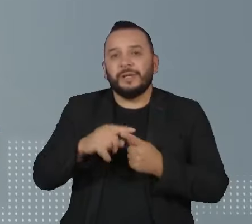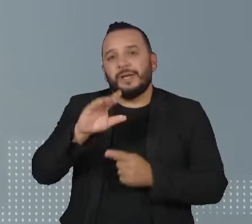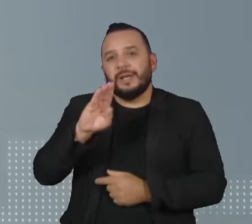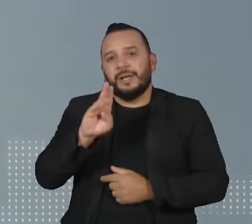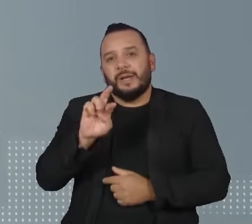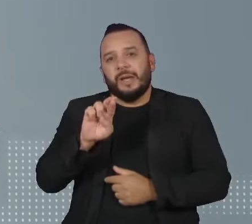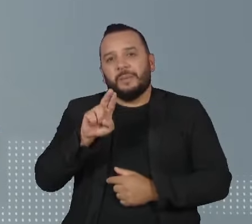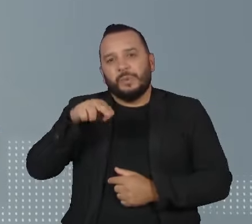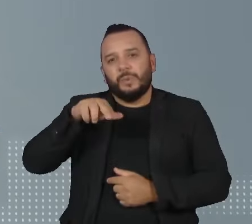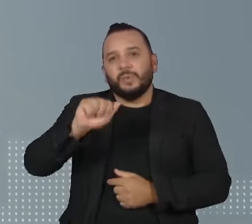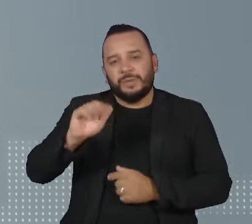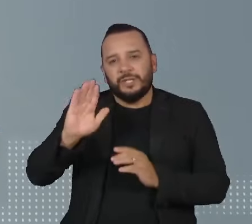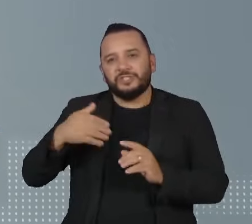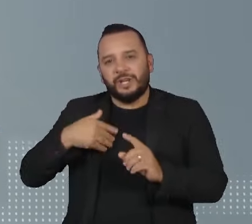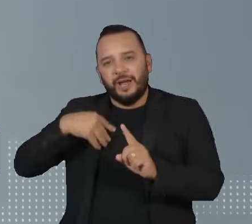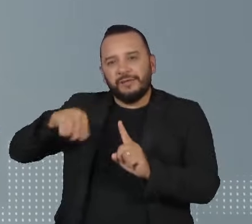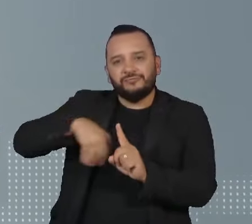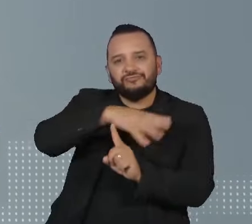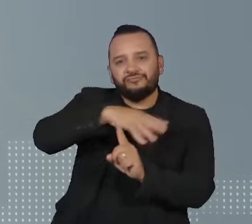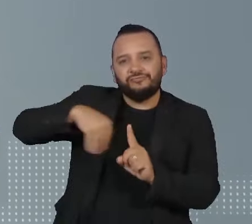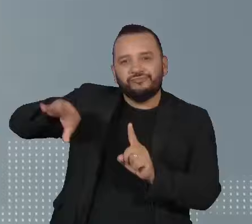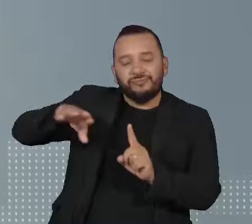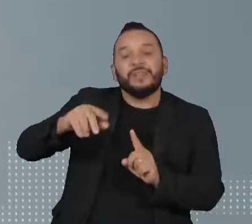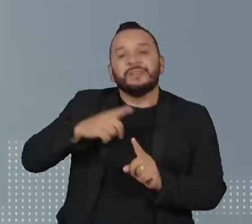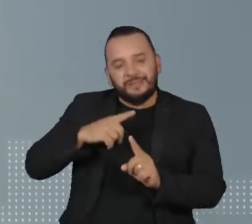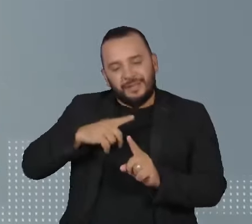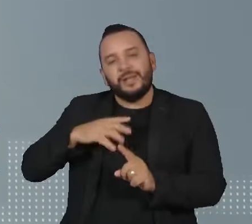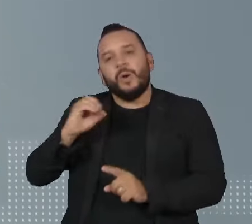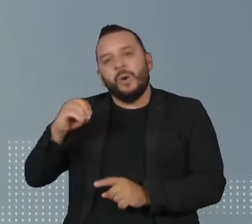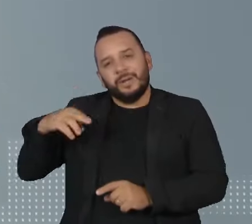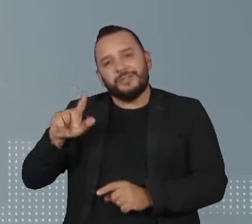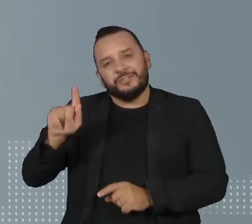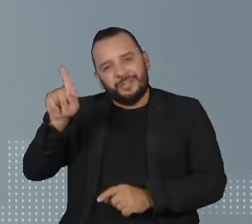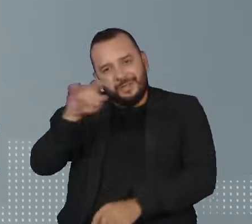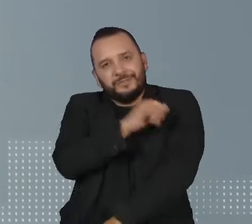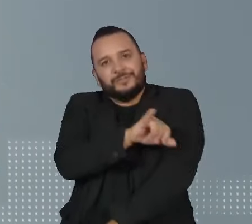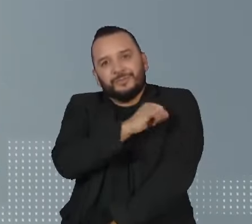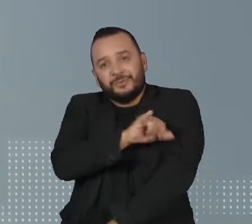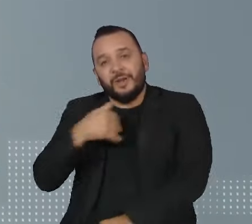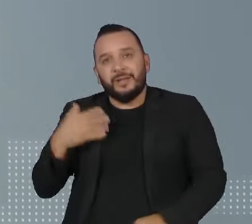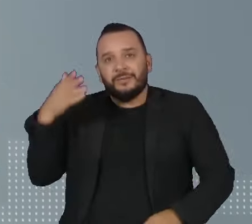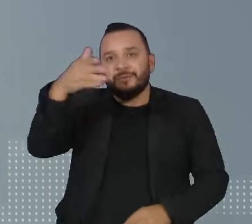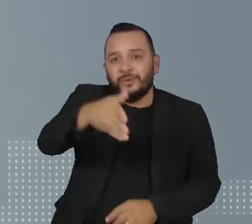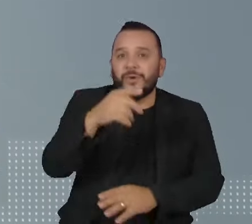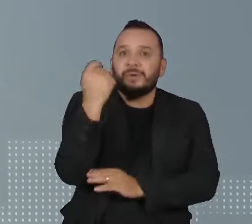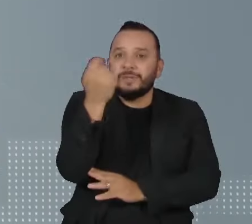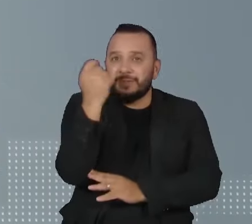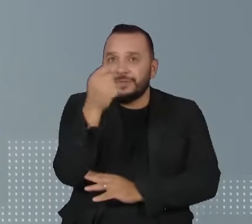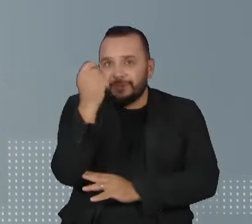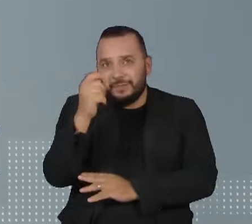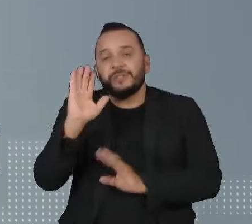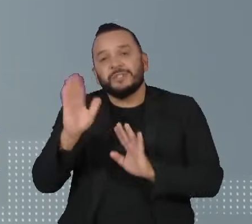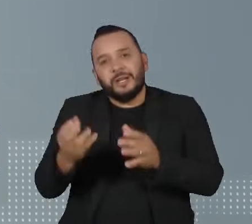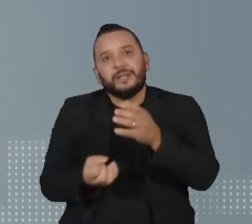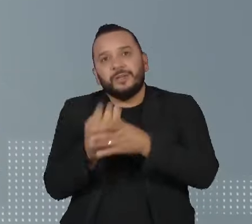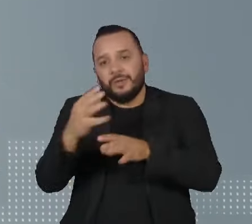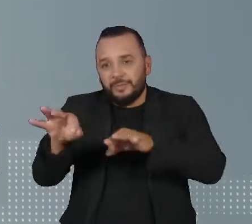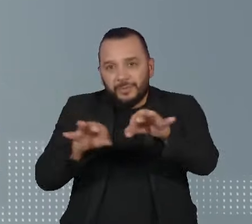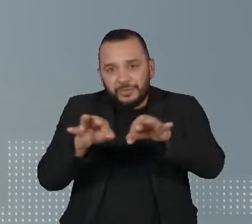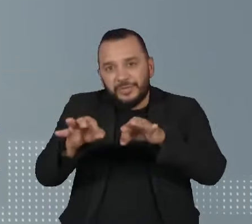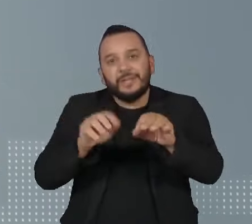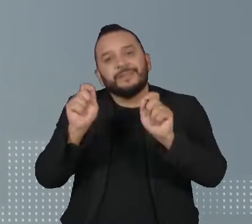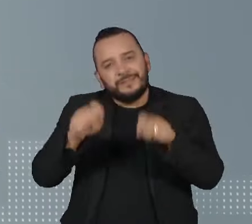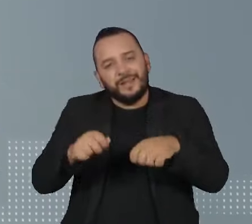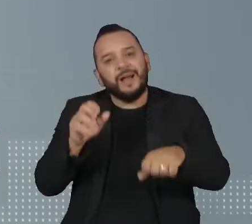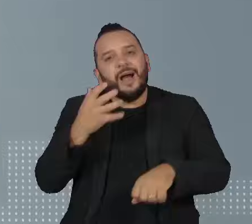proteção animal no Rio de Janeiro. Ela passou 15 dias como voluntária no Rio Grande do Sul e lá criou um programa virtual de